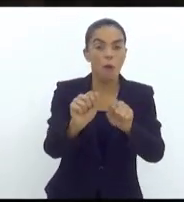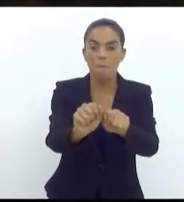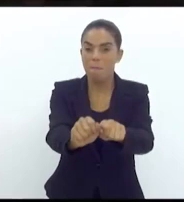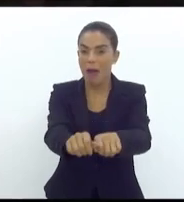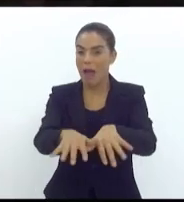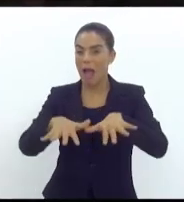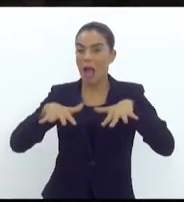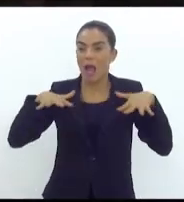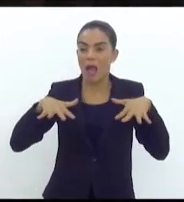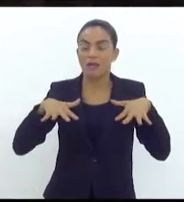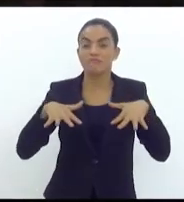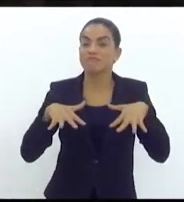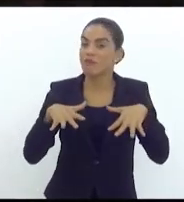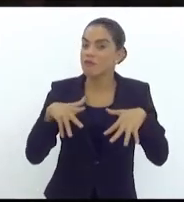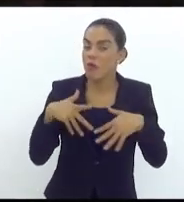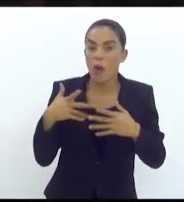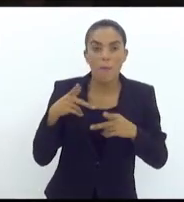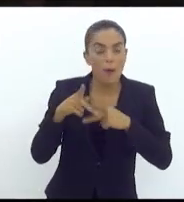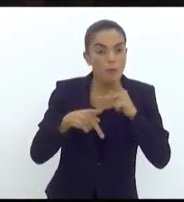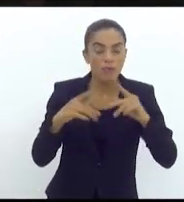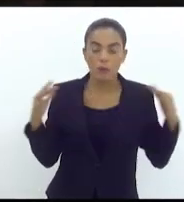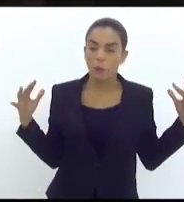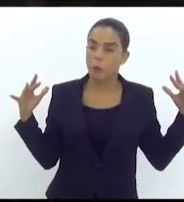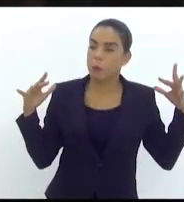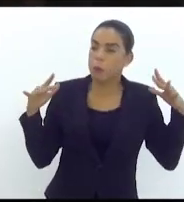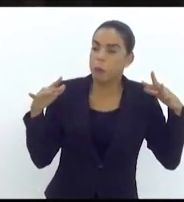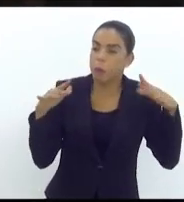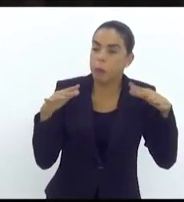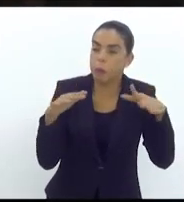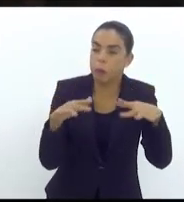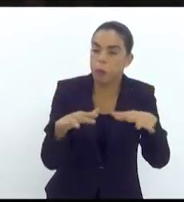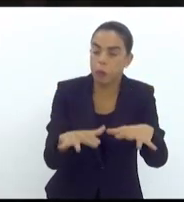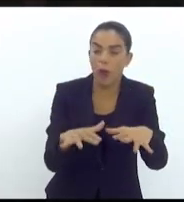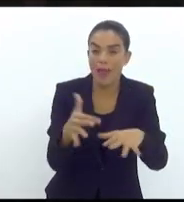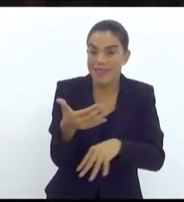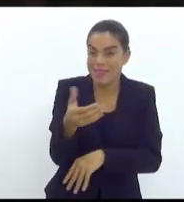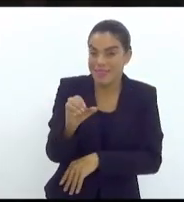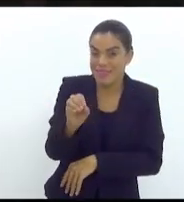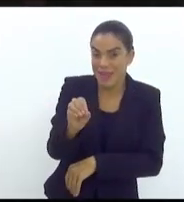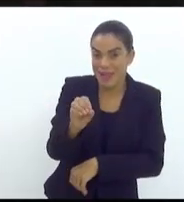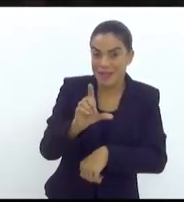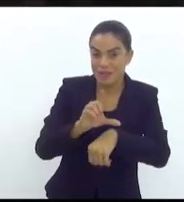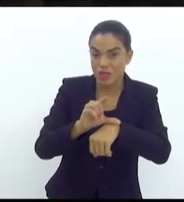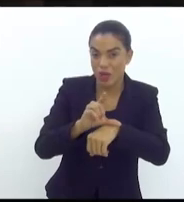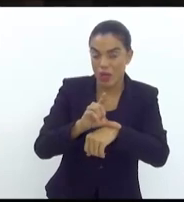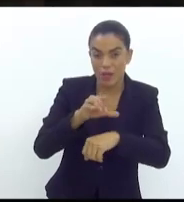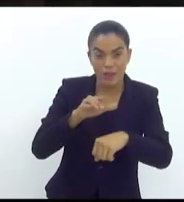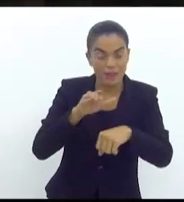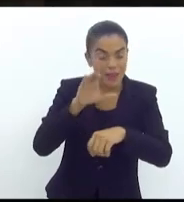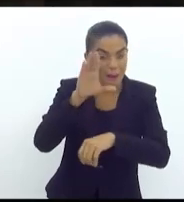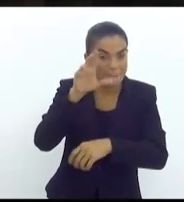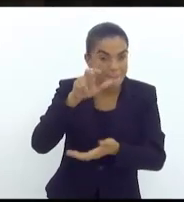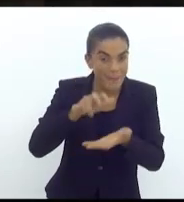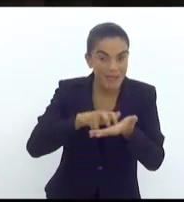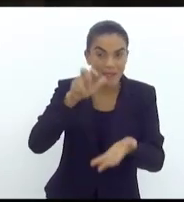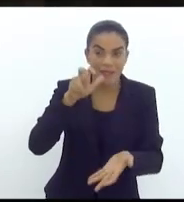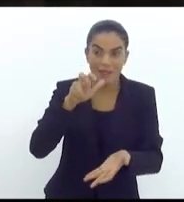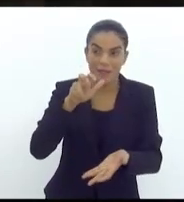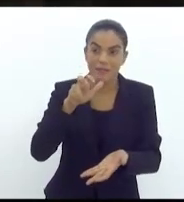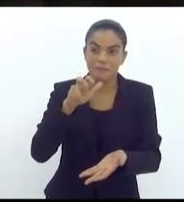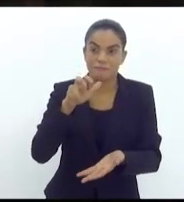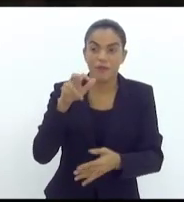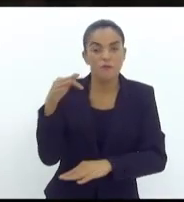prestigiado por parte da população um evento às 10 horas da manhã formalmente marcada